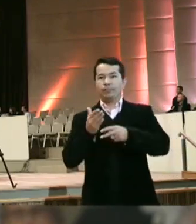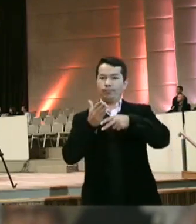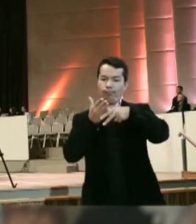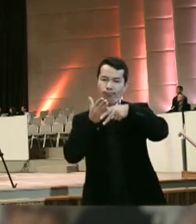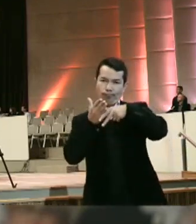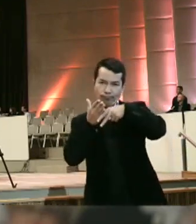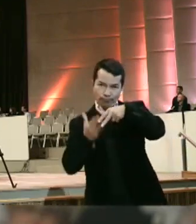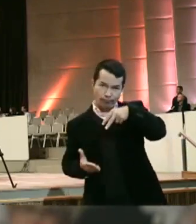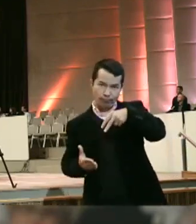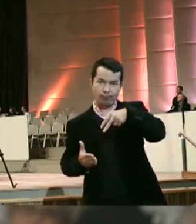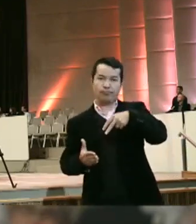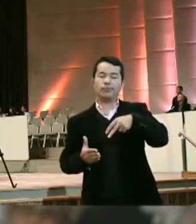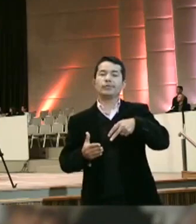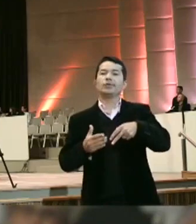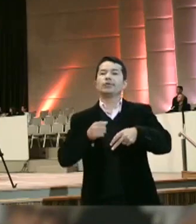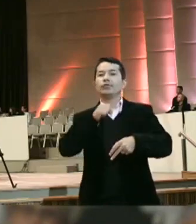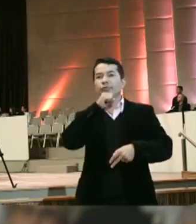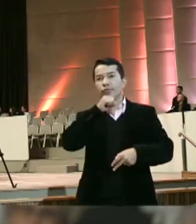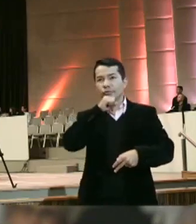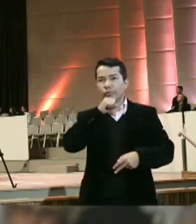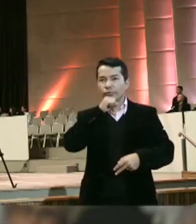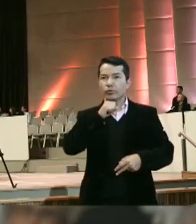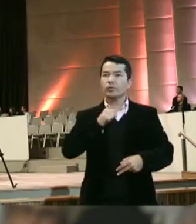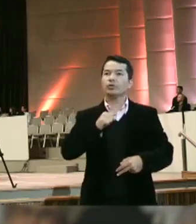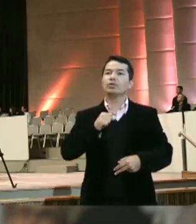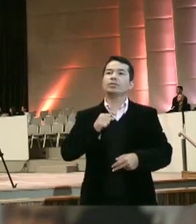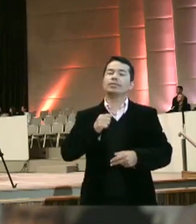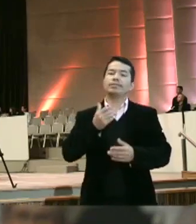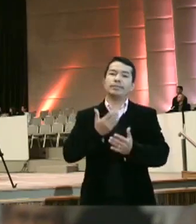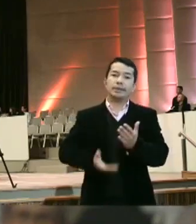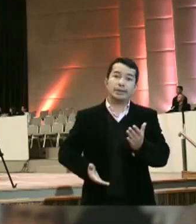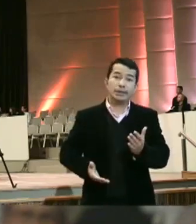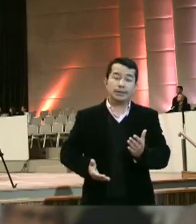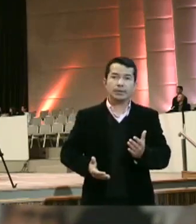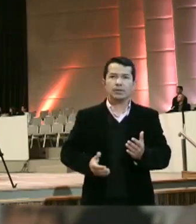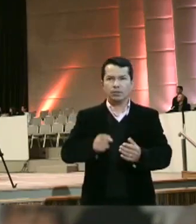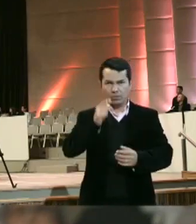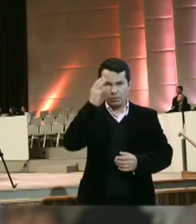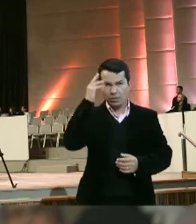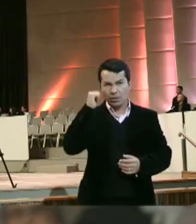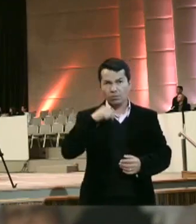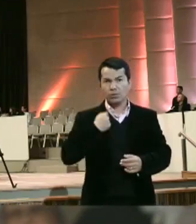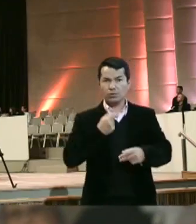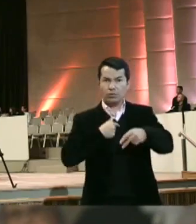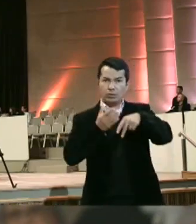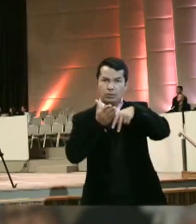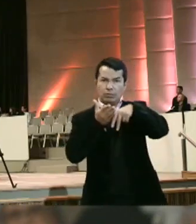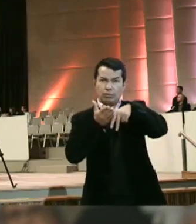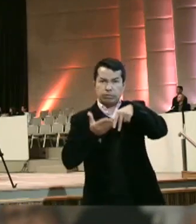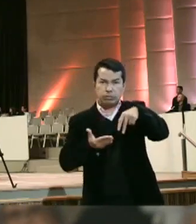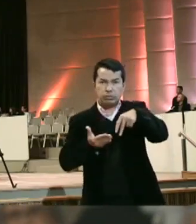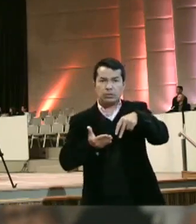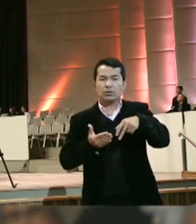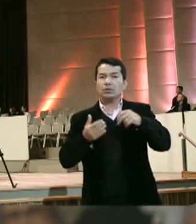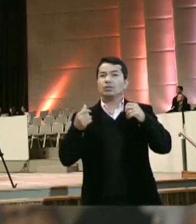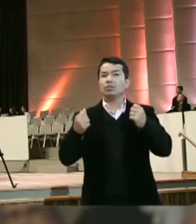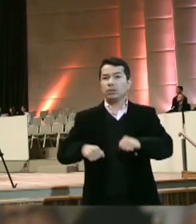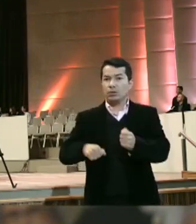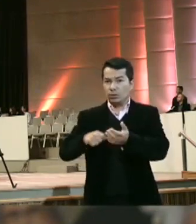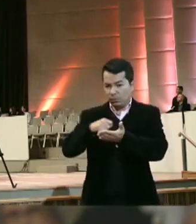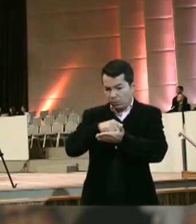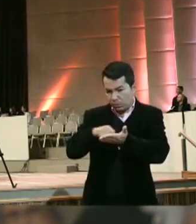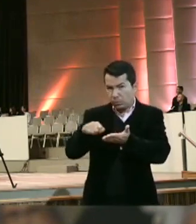que amputar uma perna. E eu não sei se você sabe, mas quando a gente amputa um órgão assim, tem que fazer um enterro,